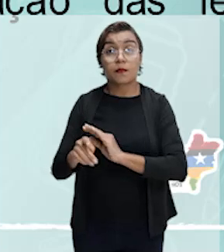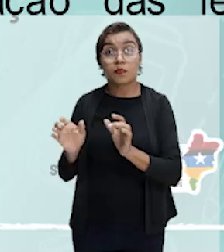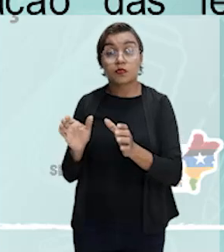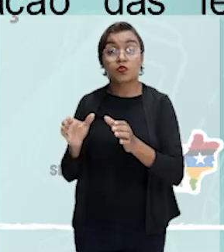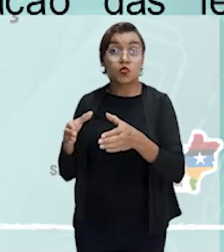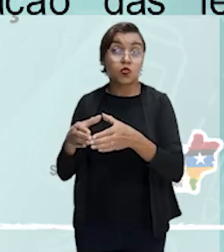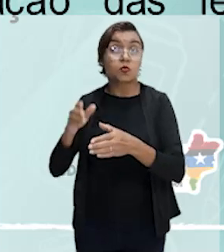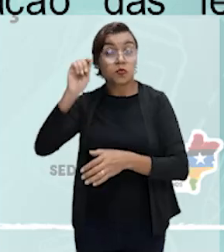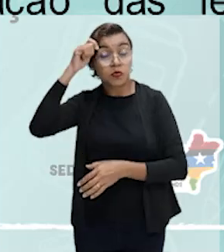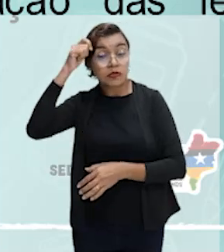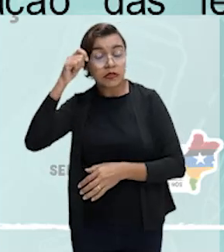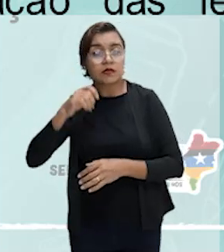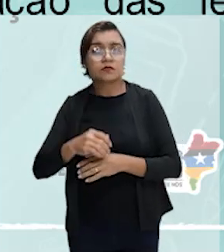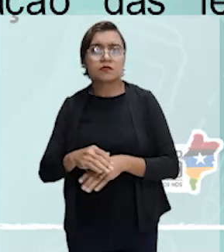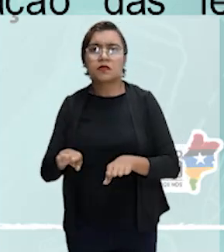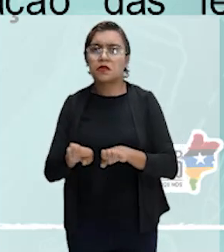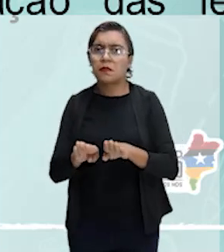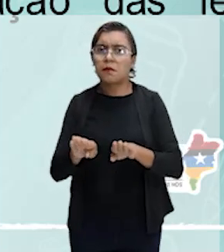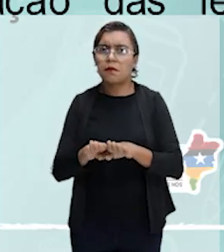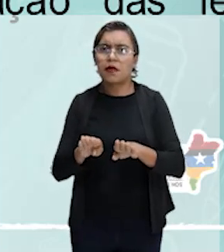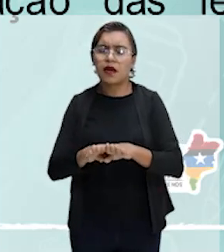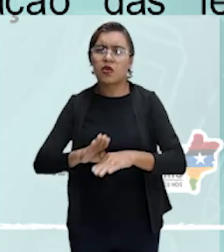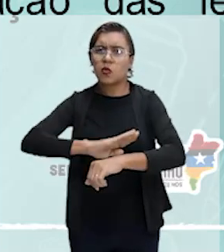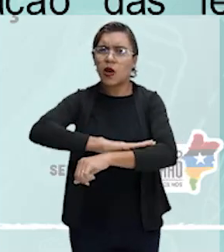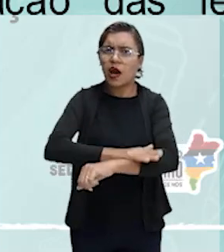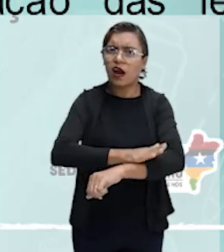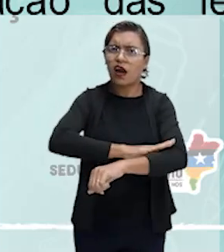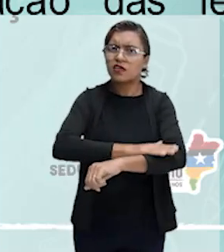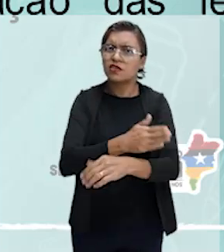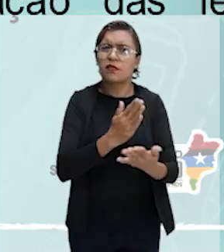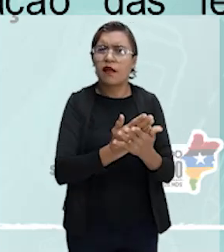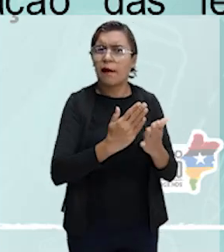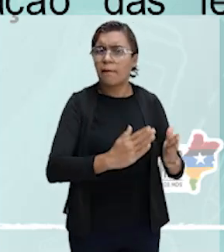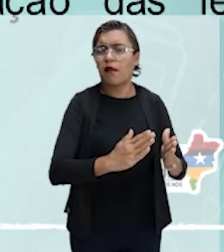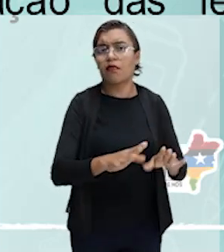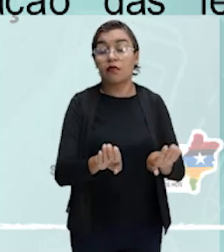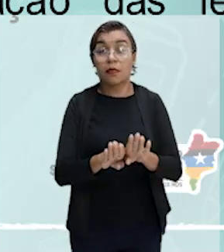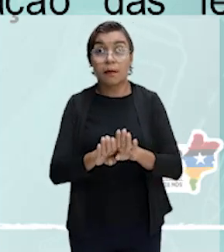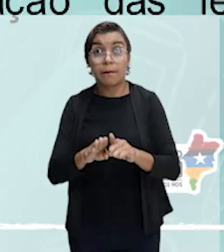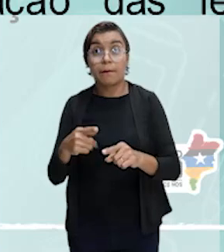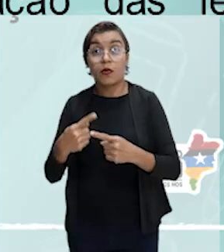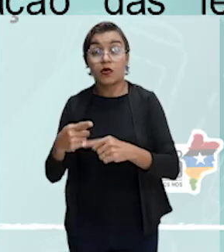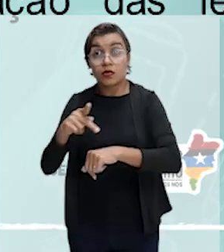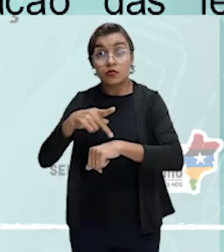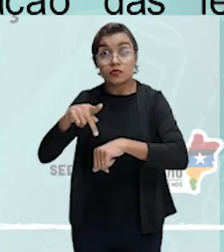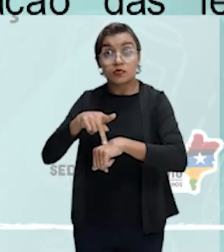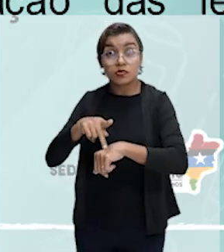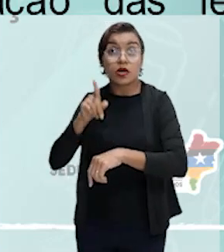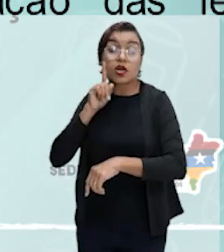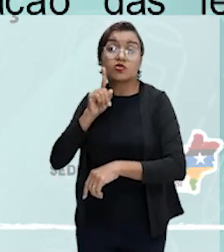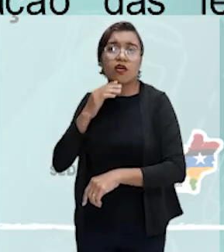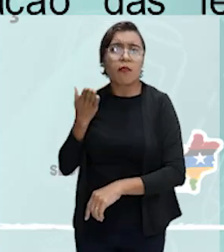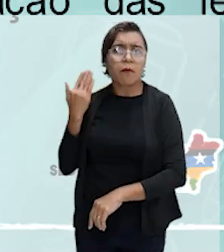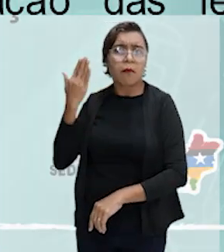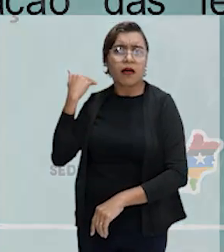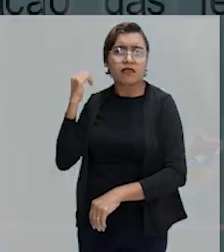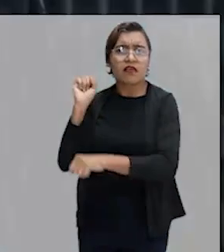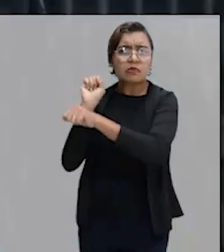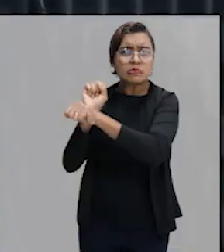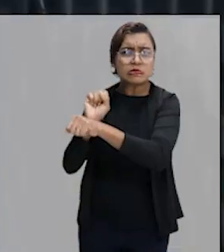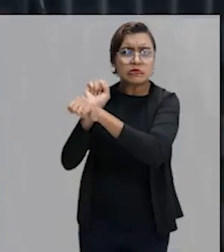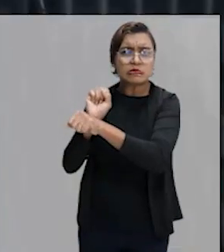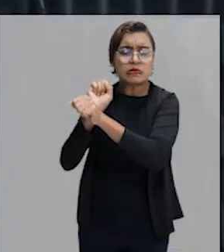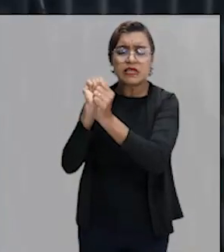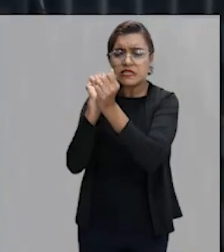racismo, enraizado até hoje na sociedade, porque os Estados Unidos também têm um passado escravocrata. O sul dos